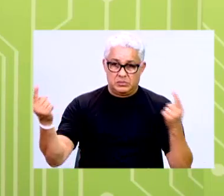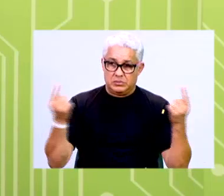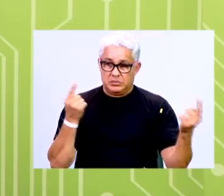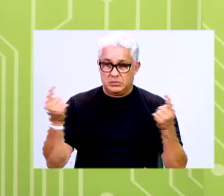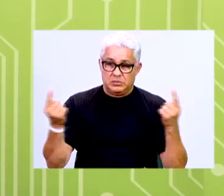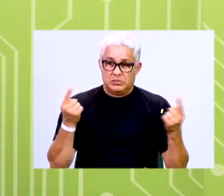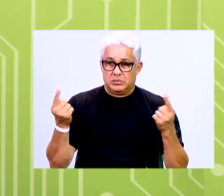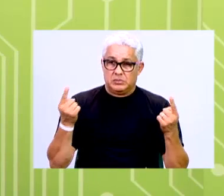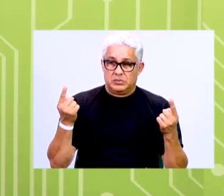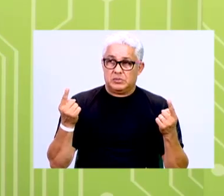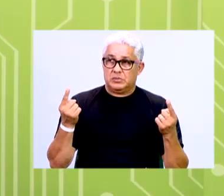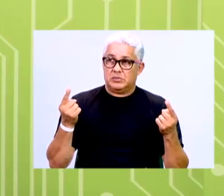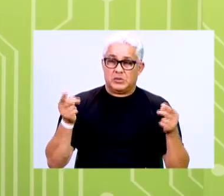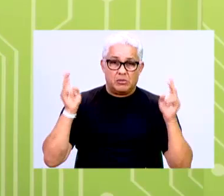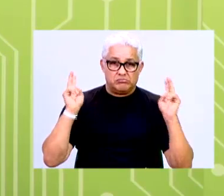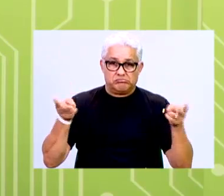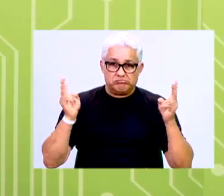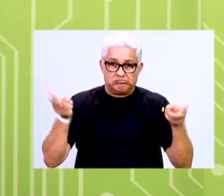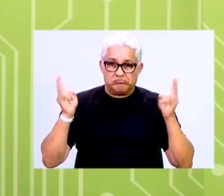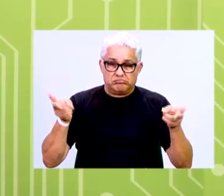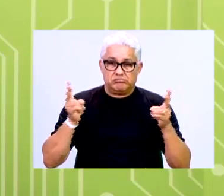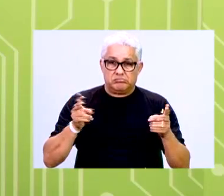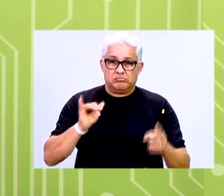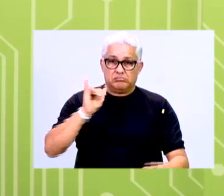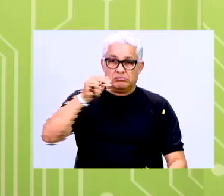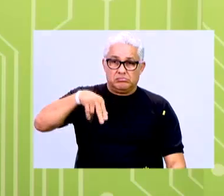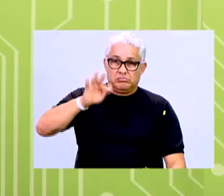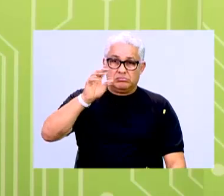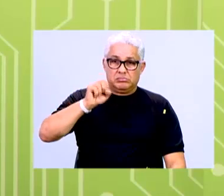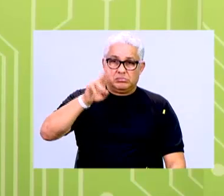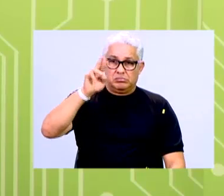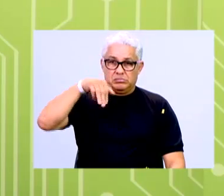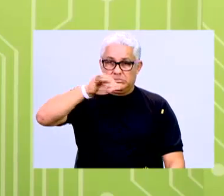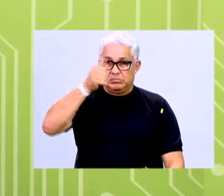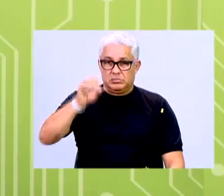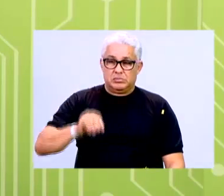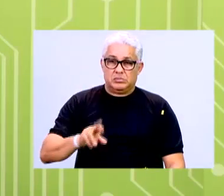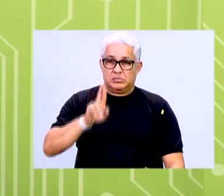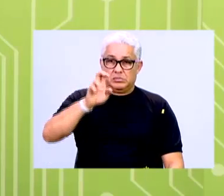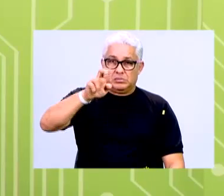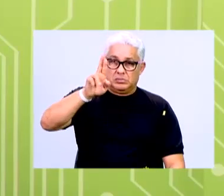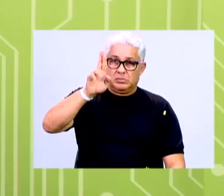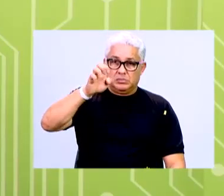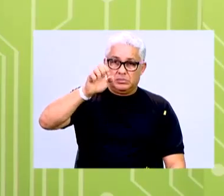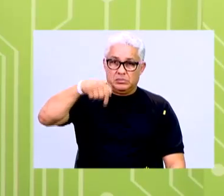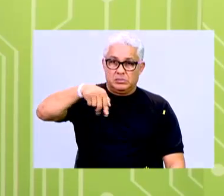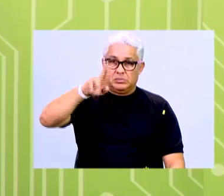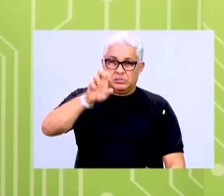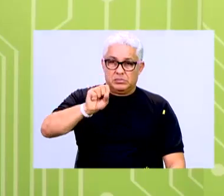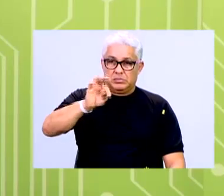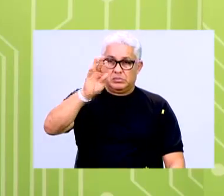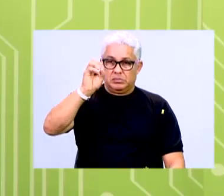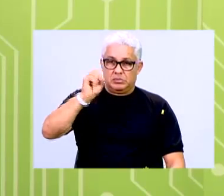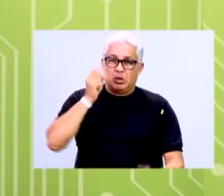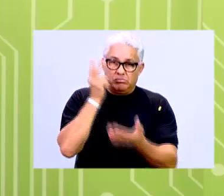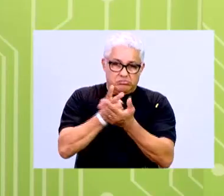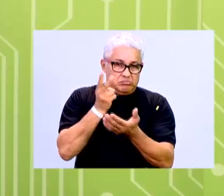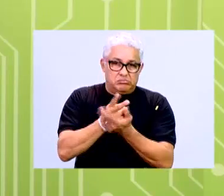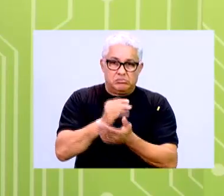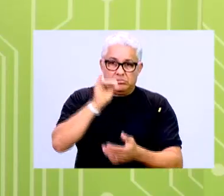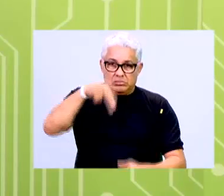mudarão o estado da informação. Todo requisito que não muda o estado da informação, ele é um requisito